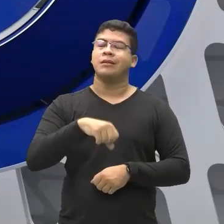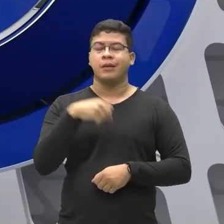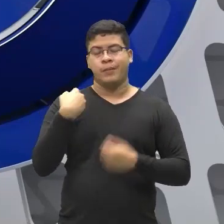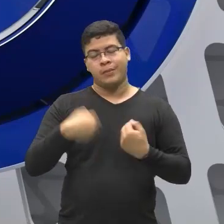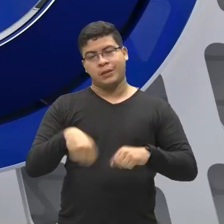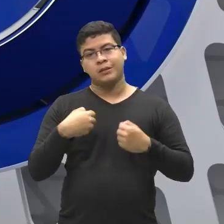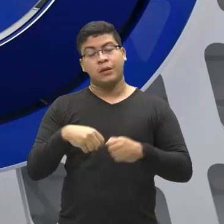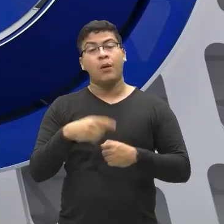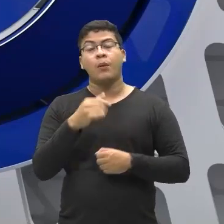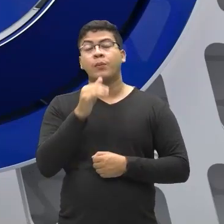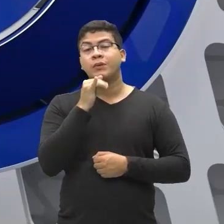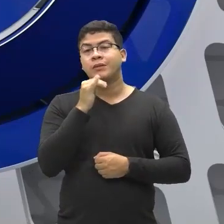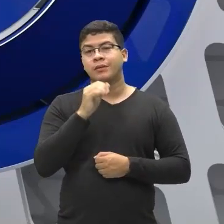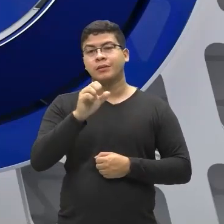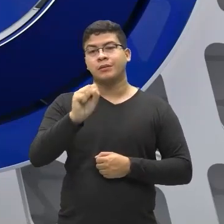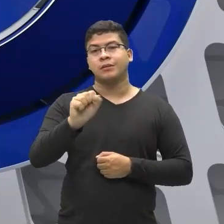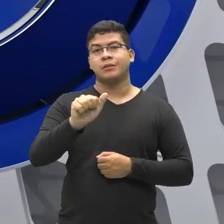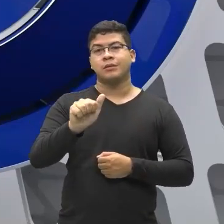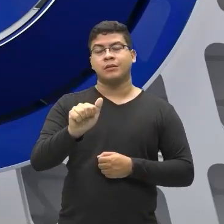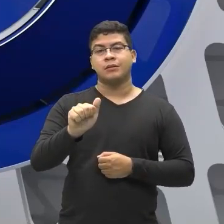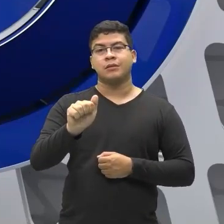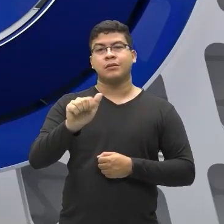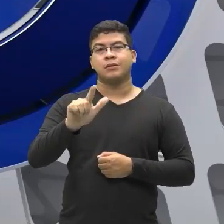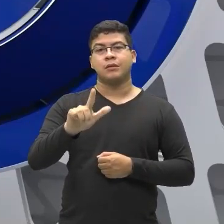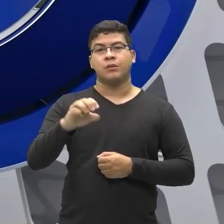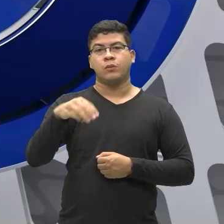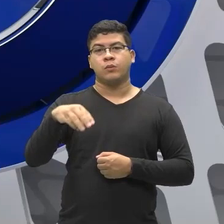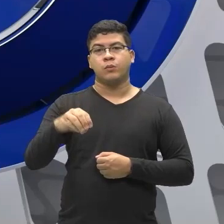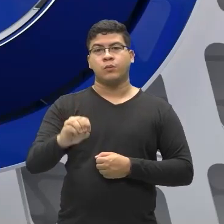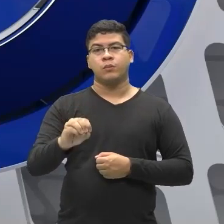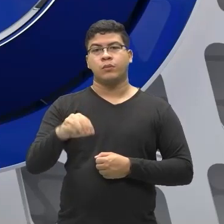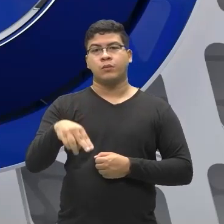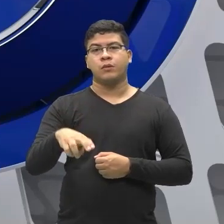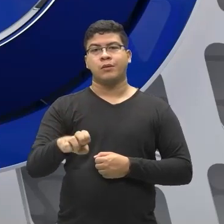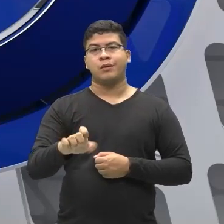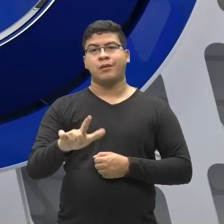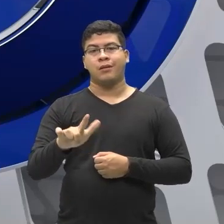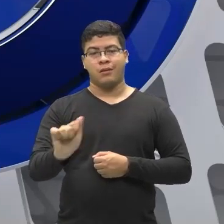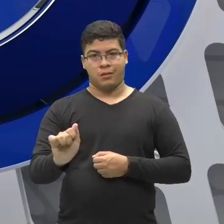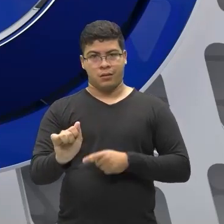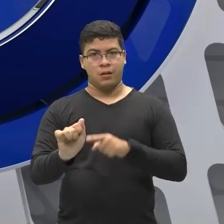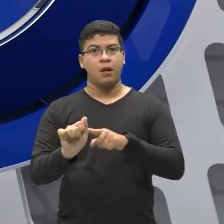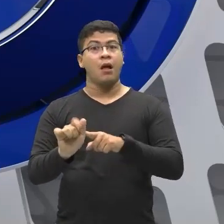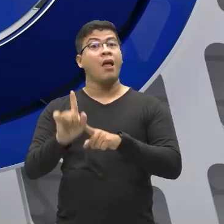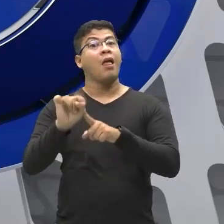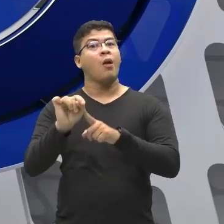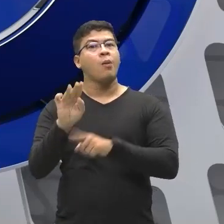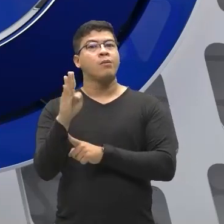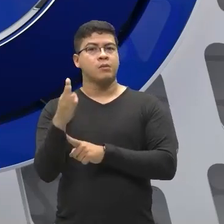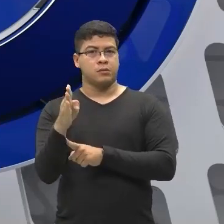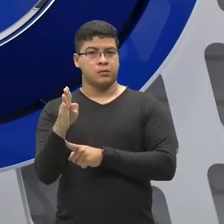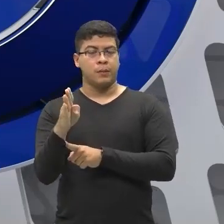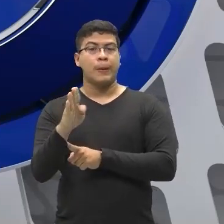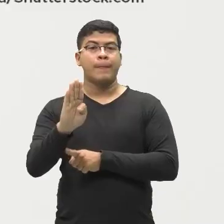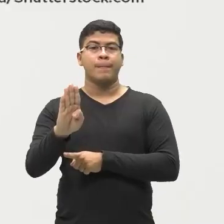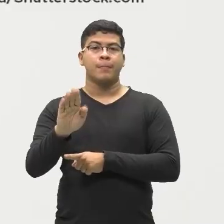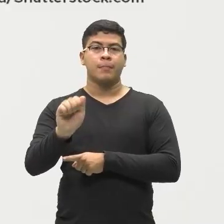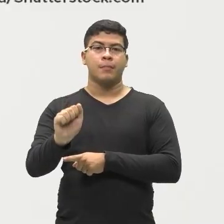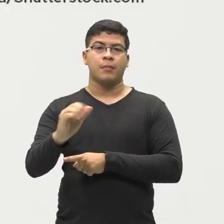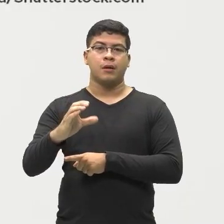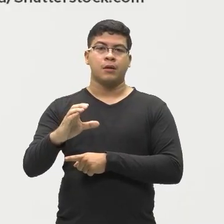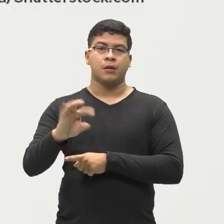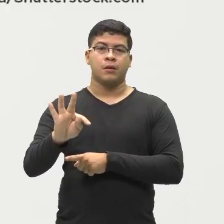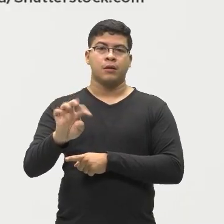da salmonela, né? A gente vai voltar aí na imagem rapidinho, porque a salmonela, ela é uma bactéria que ela pode